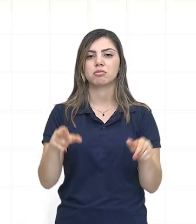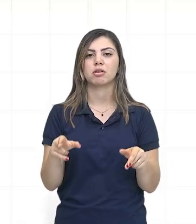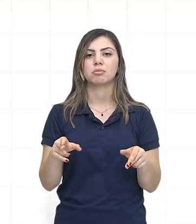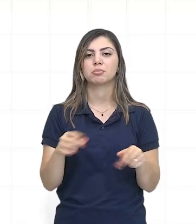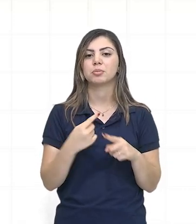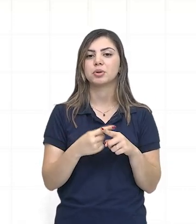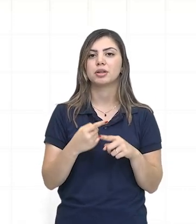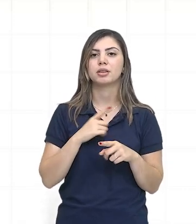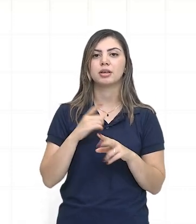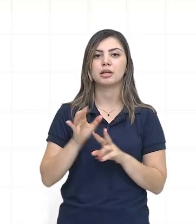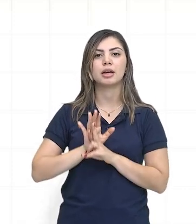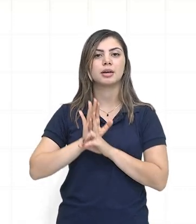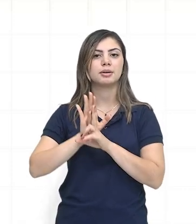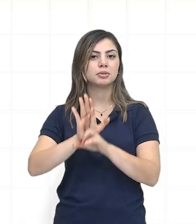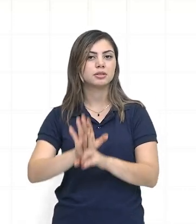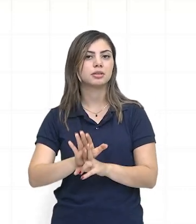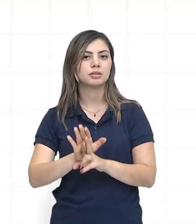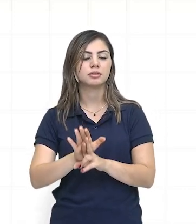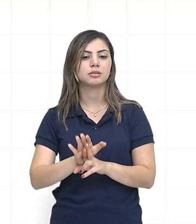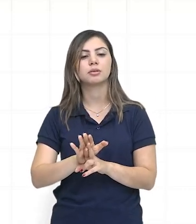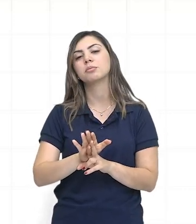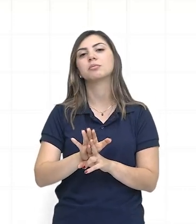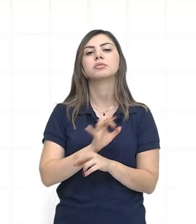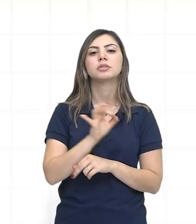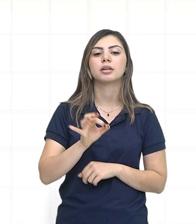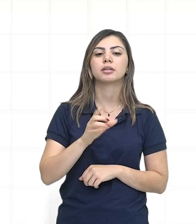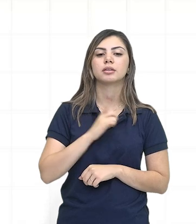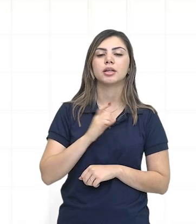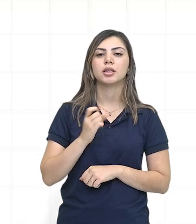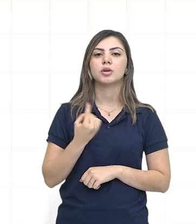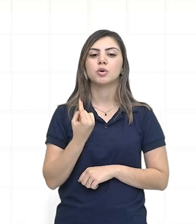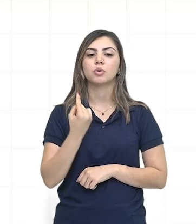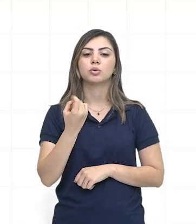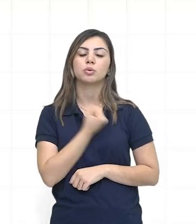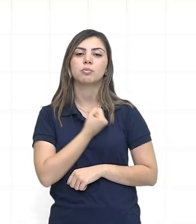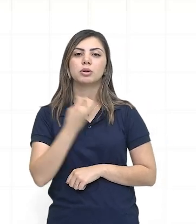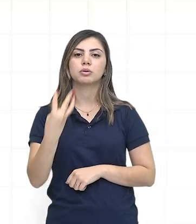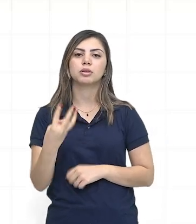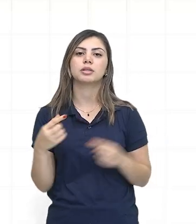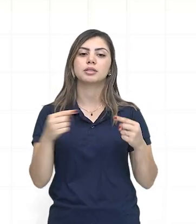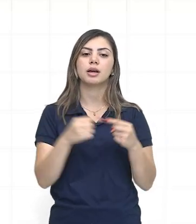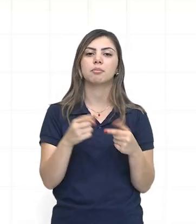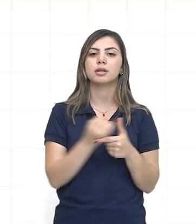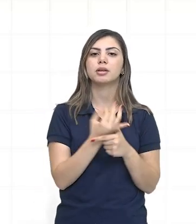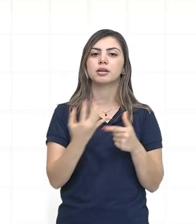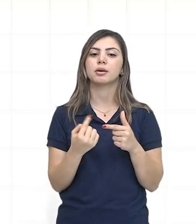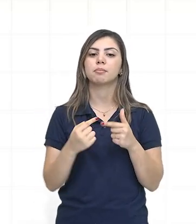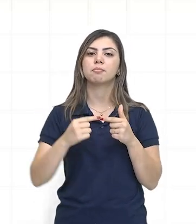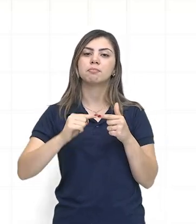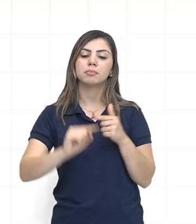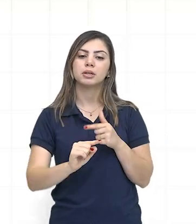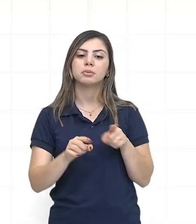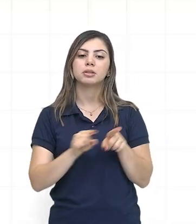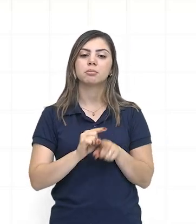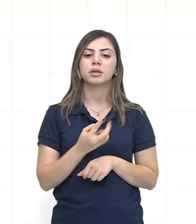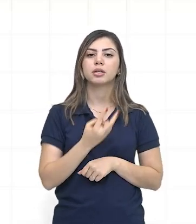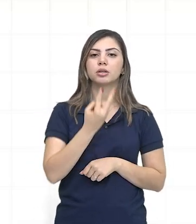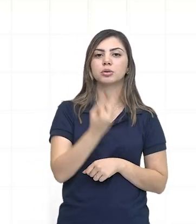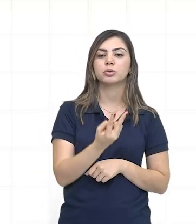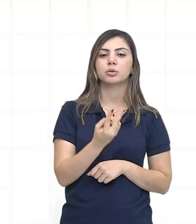estou representando por um primo 3 e por 2